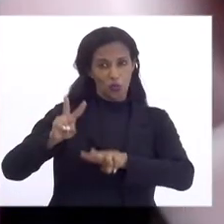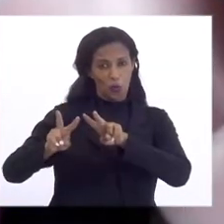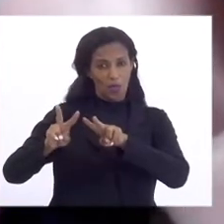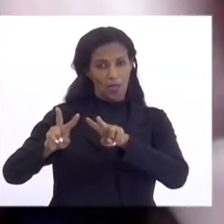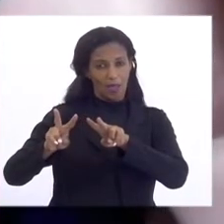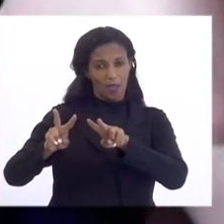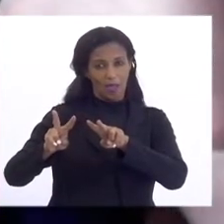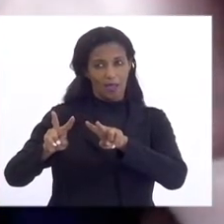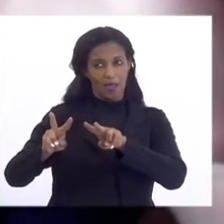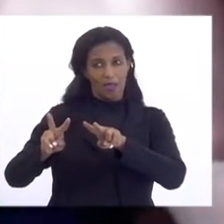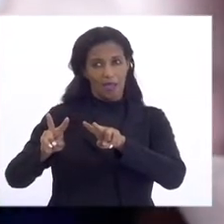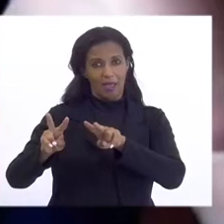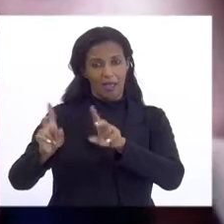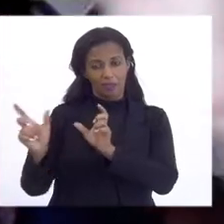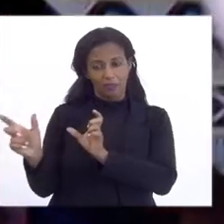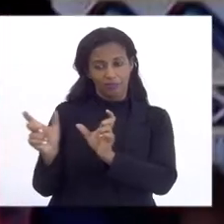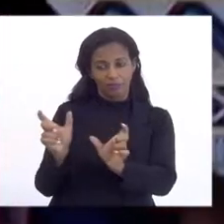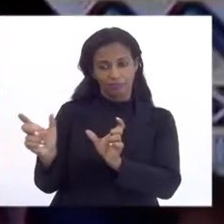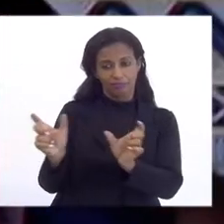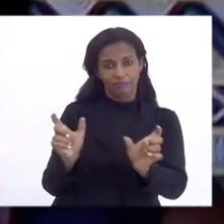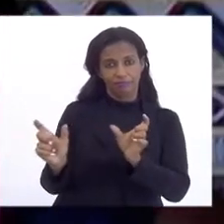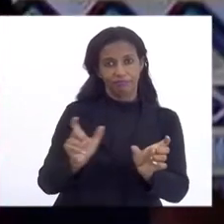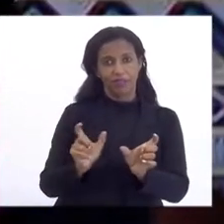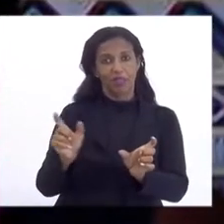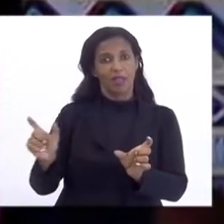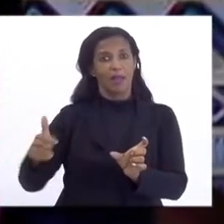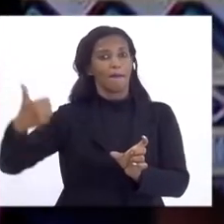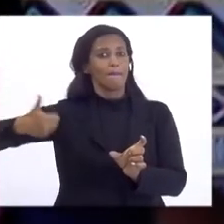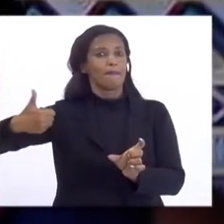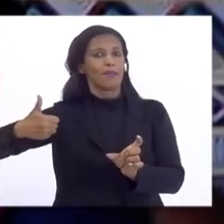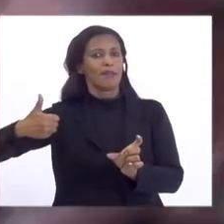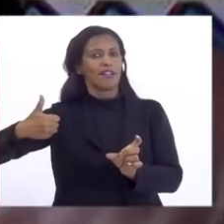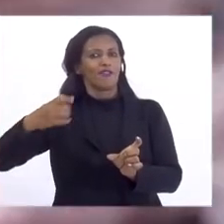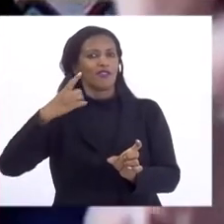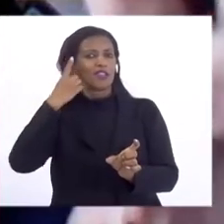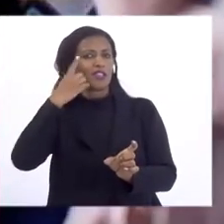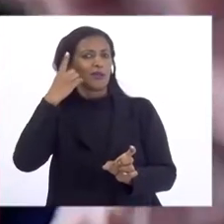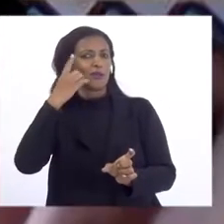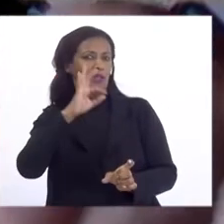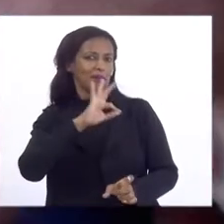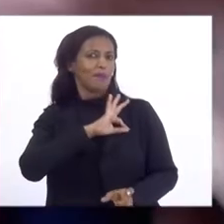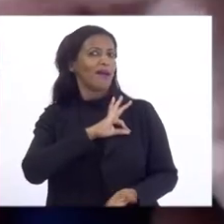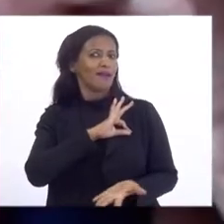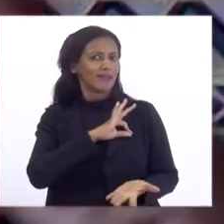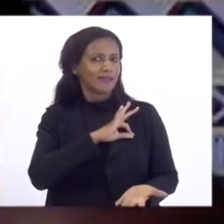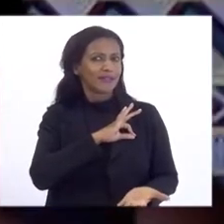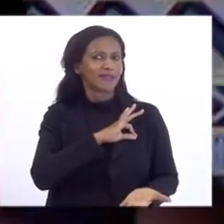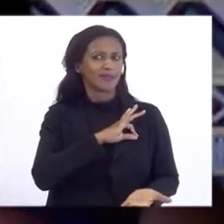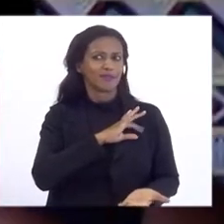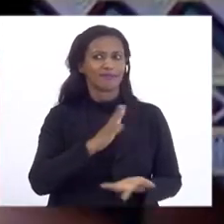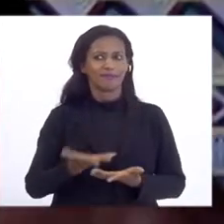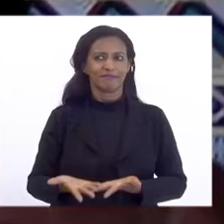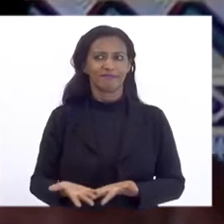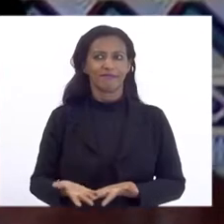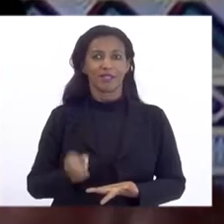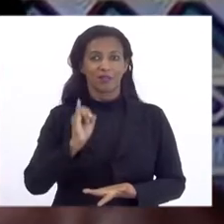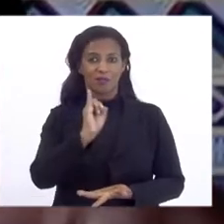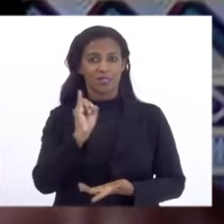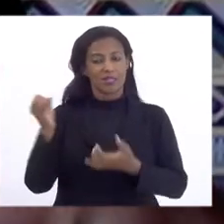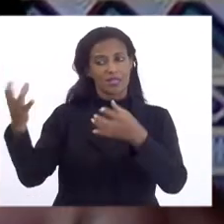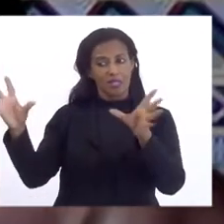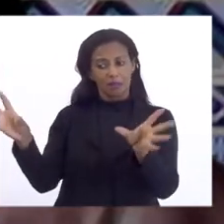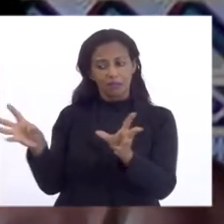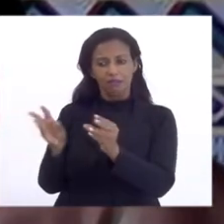temporal, né, das proposições, foi feita pela deputada Marta Rocha. Então, acho que se definir